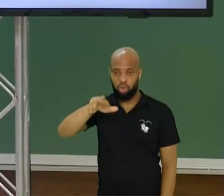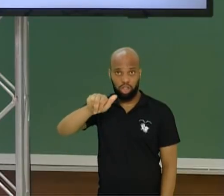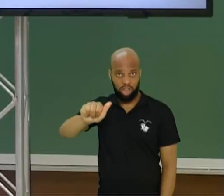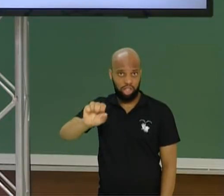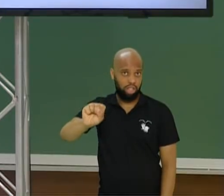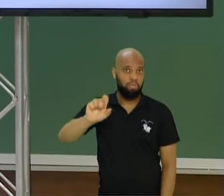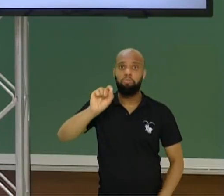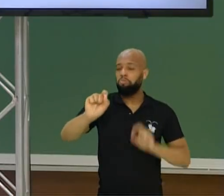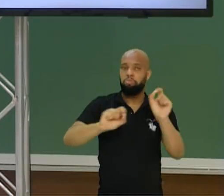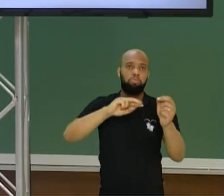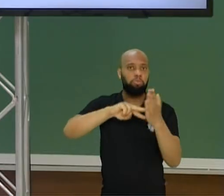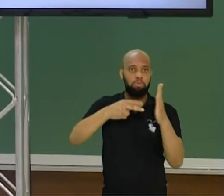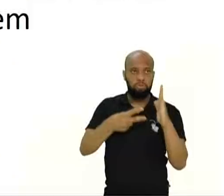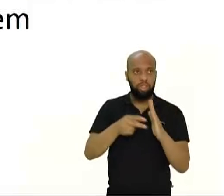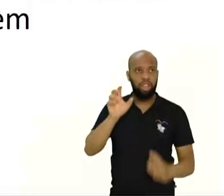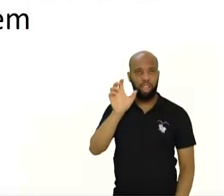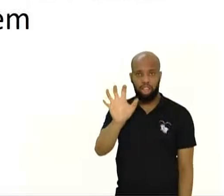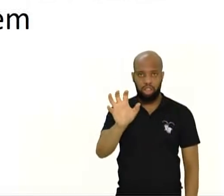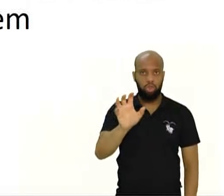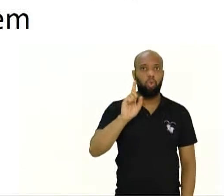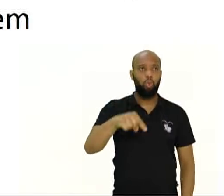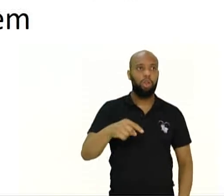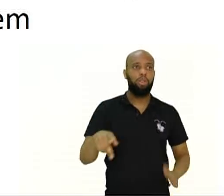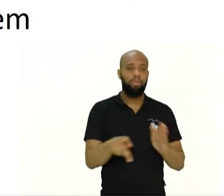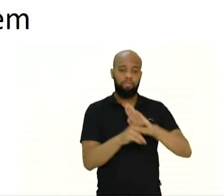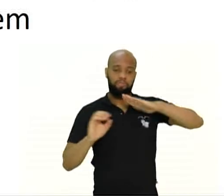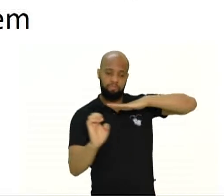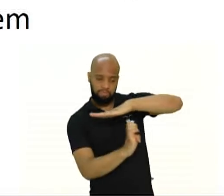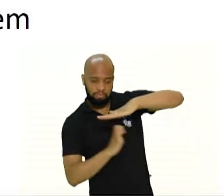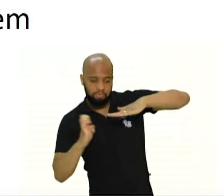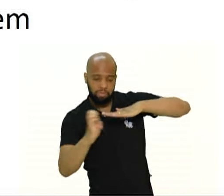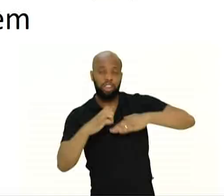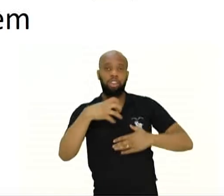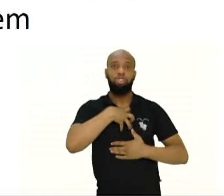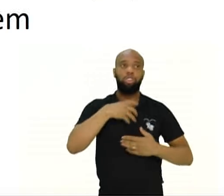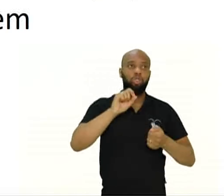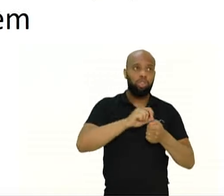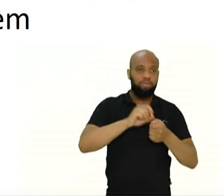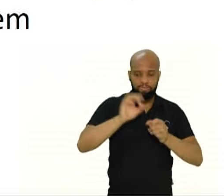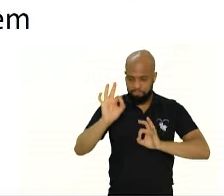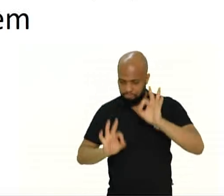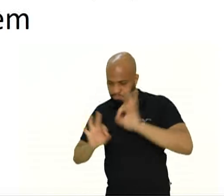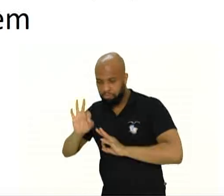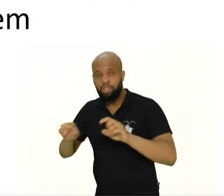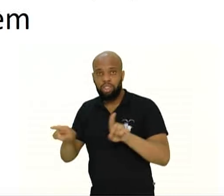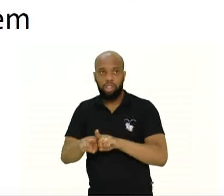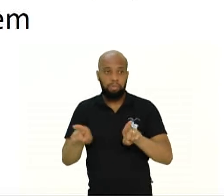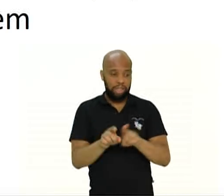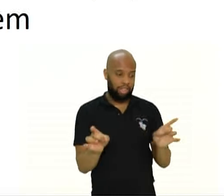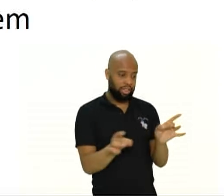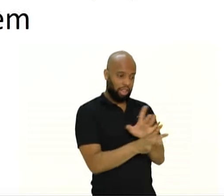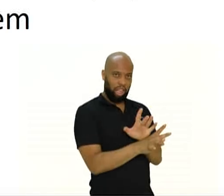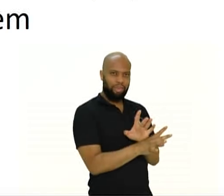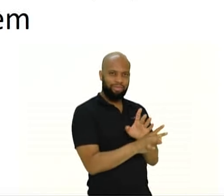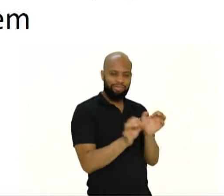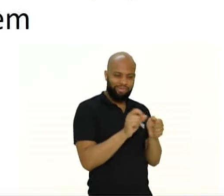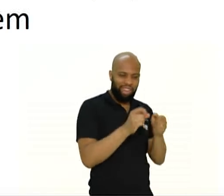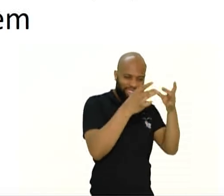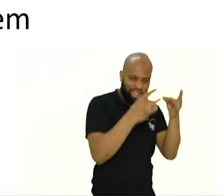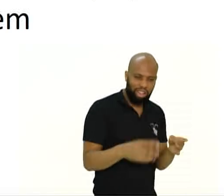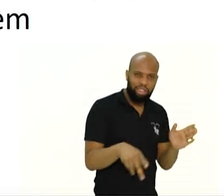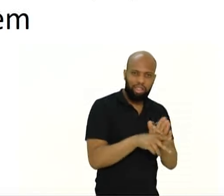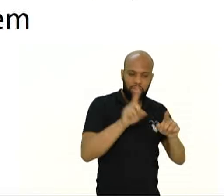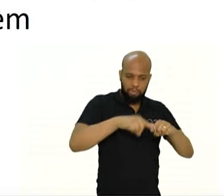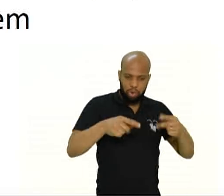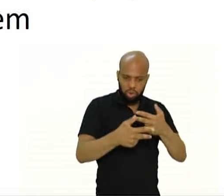indústrias maquiladoras? Elas são empresas de montagem e acabamento de produtos instaladas ali